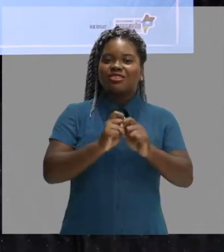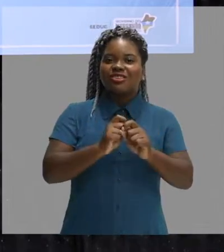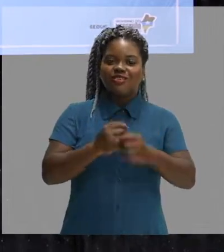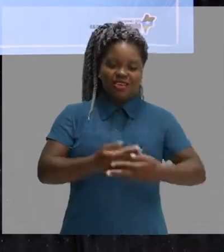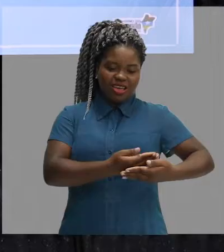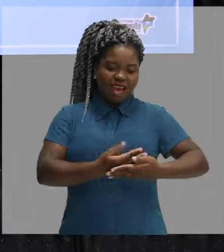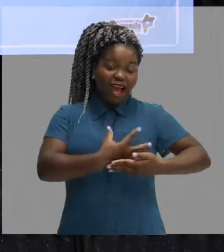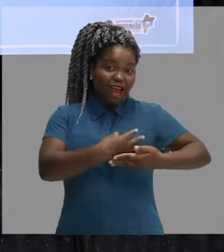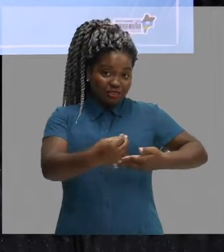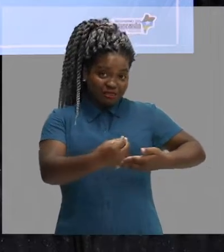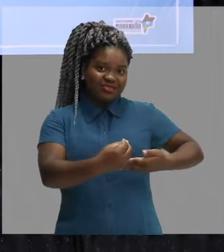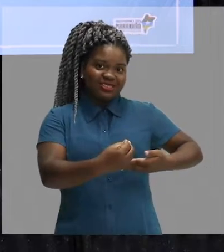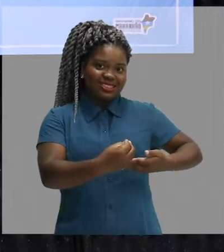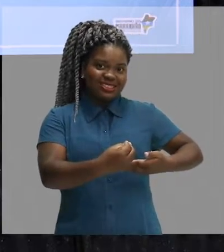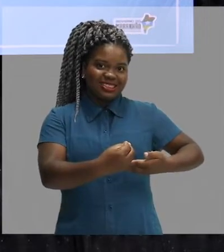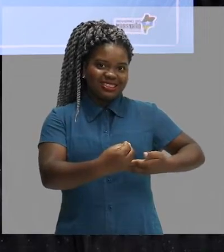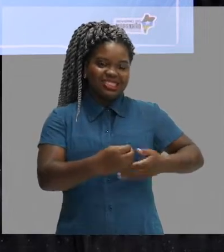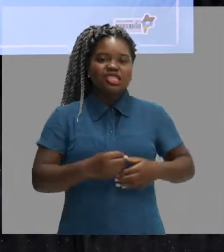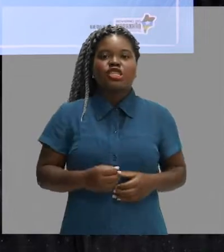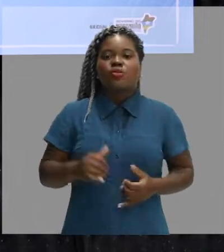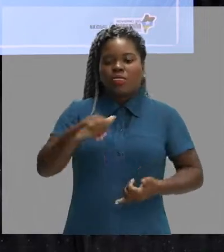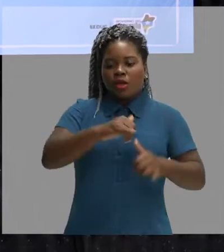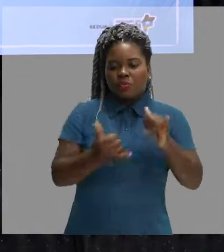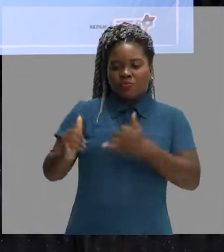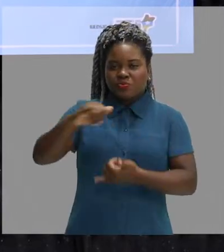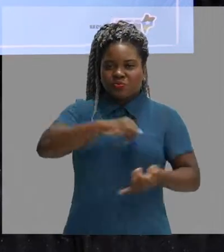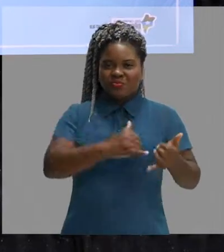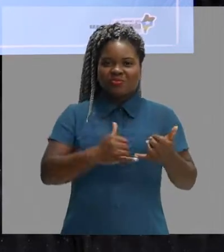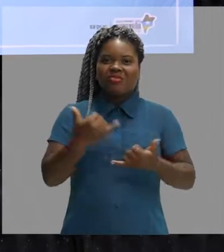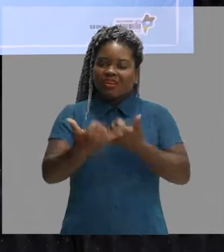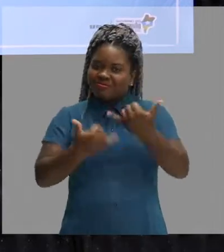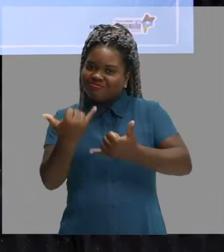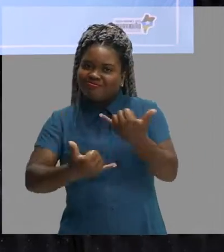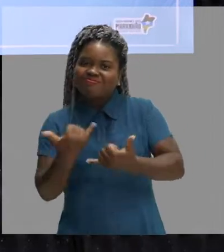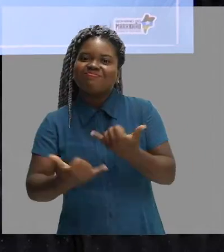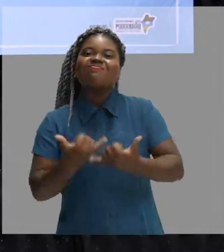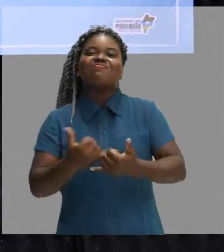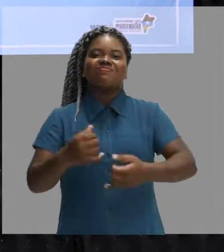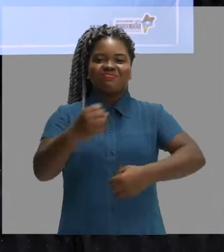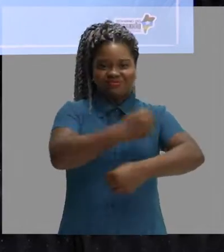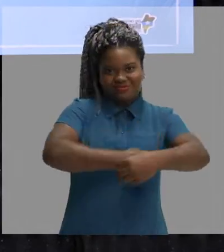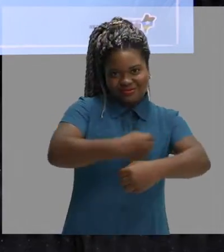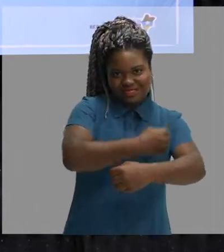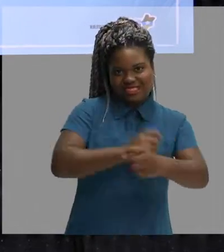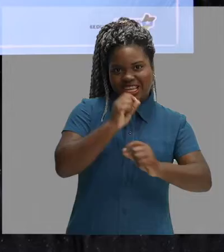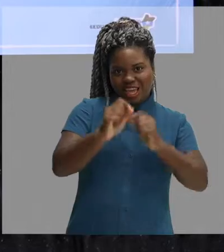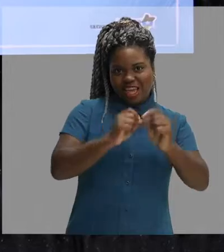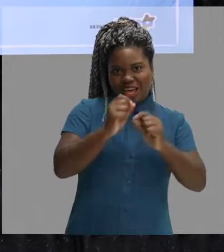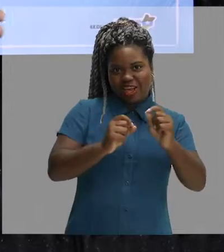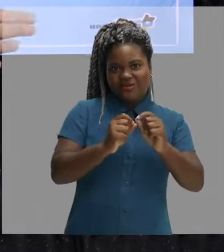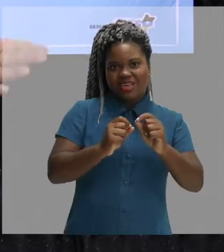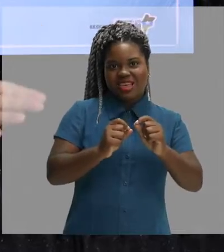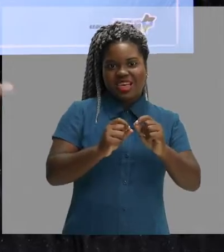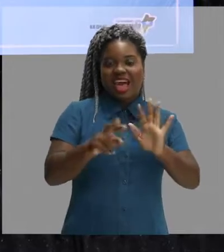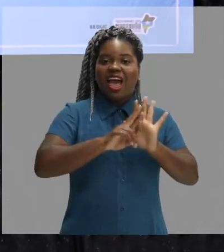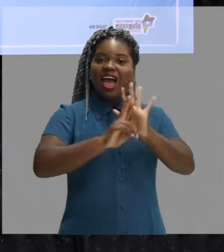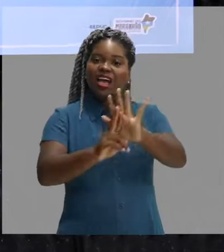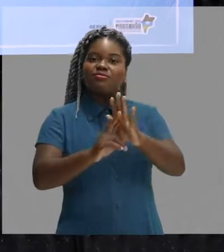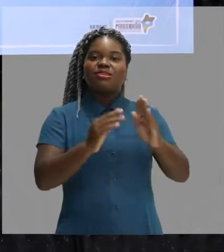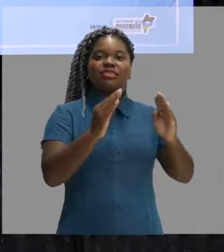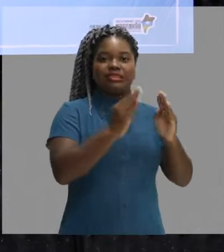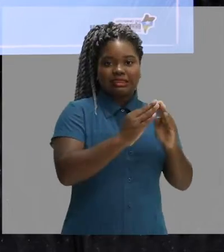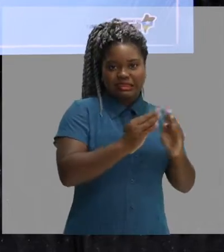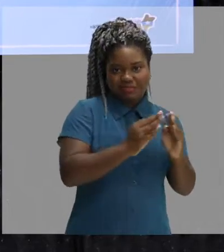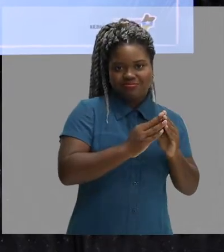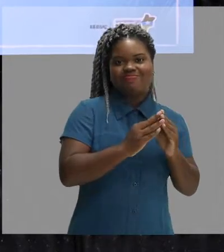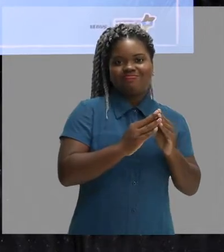de cozinha remete ao espaço da casa, o espaço da cozinha, certo? Então você vai a casa da Barbie, por